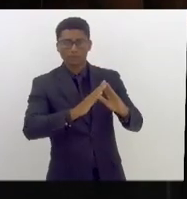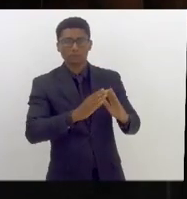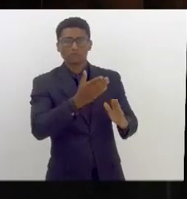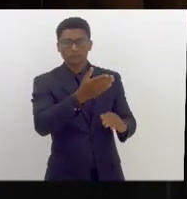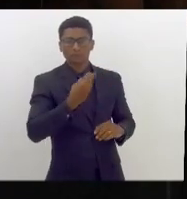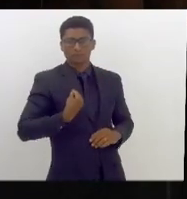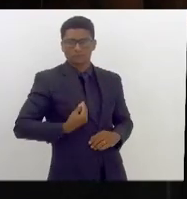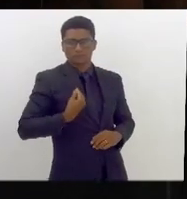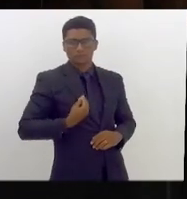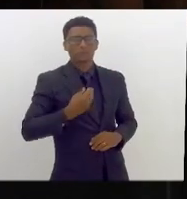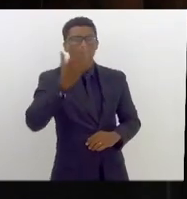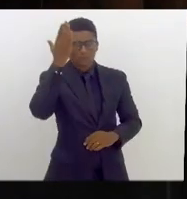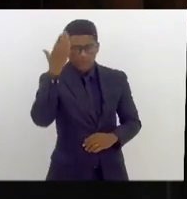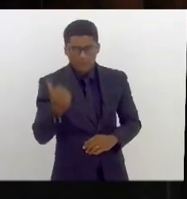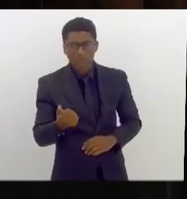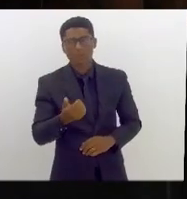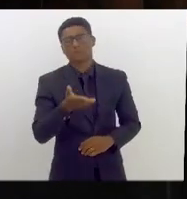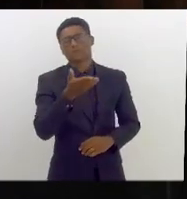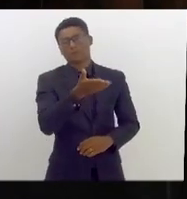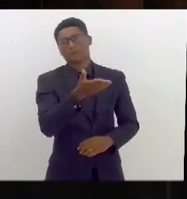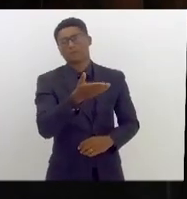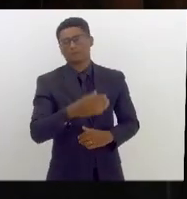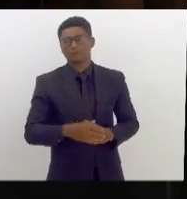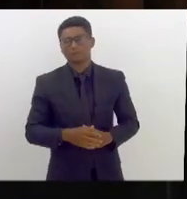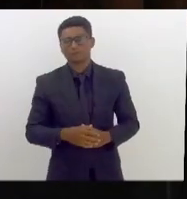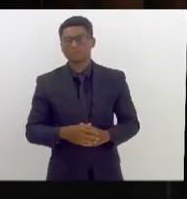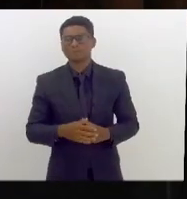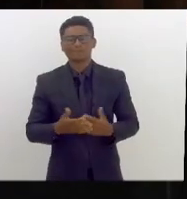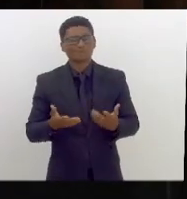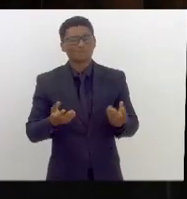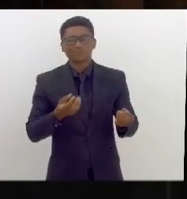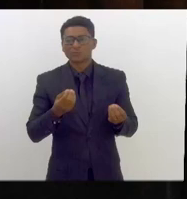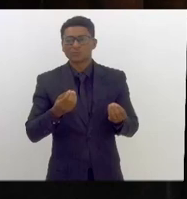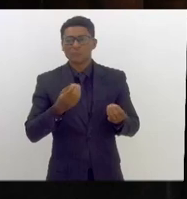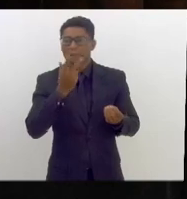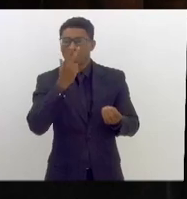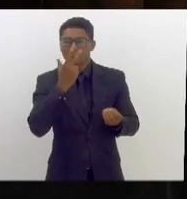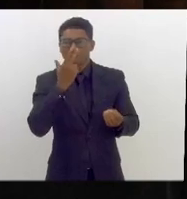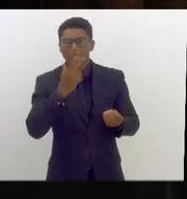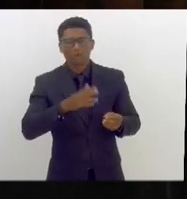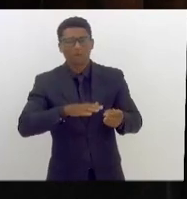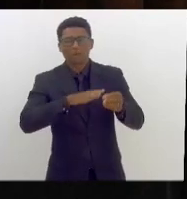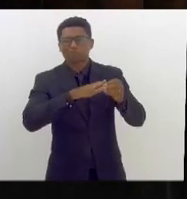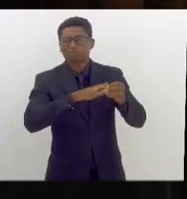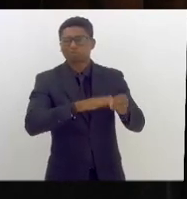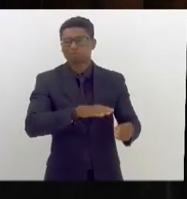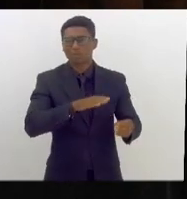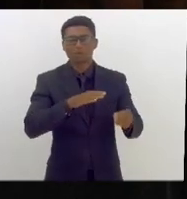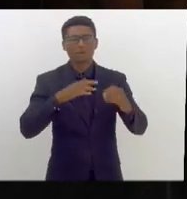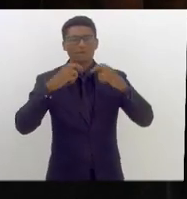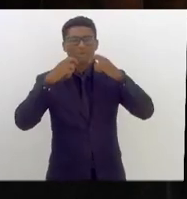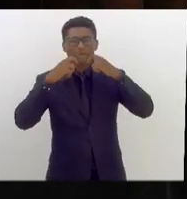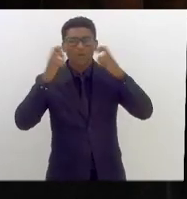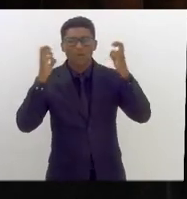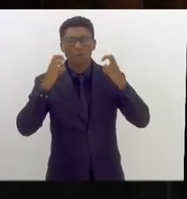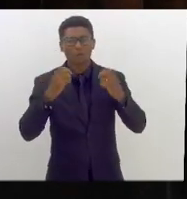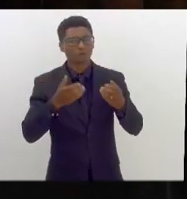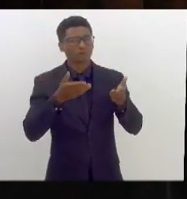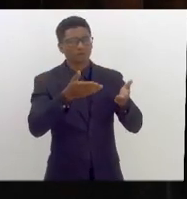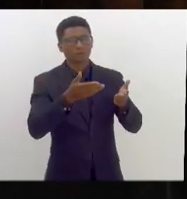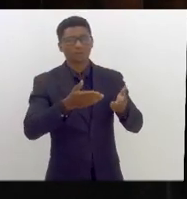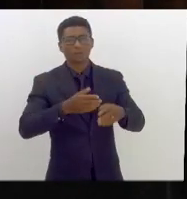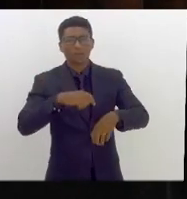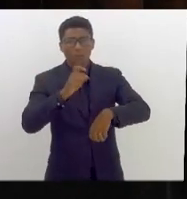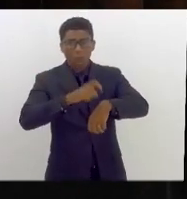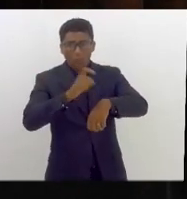a Zona Oeste, sabe bem o quanto que é humilhante, o quanto que é degradante pegar transportes nos horários